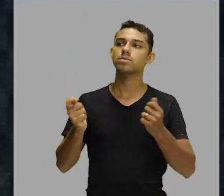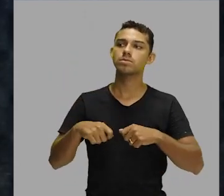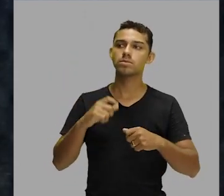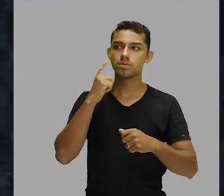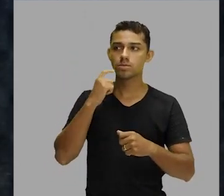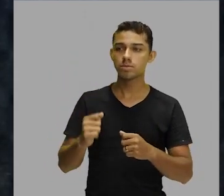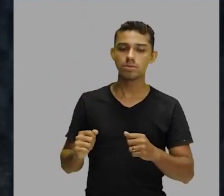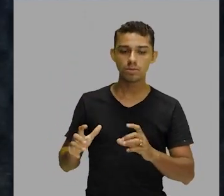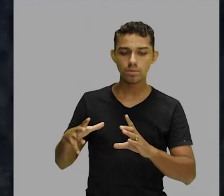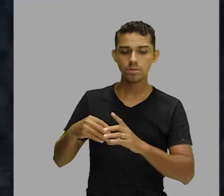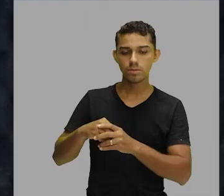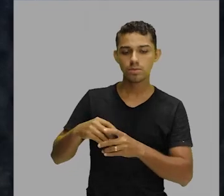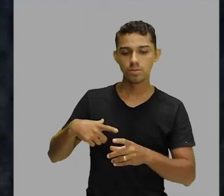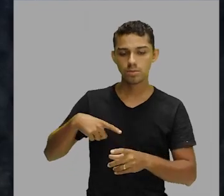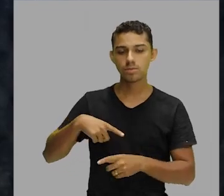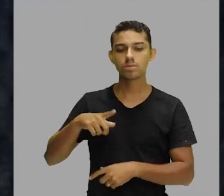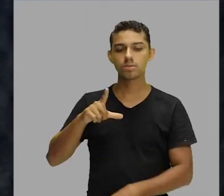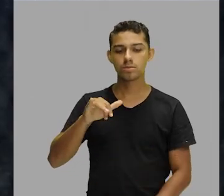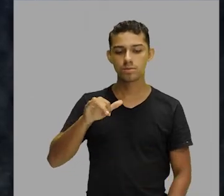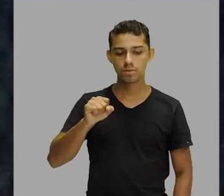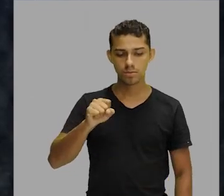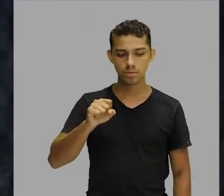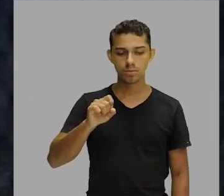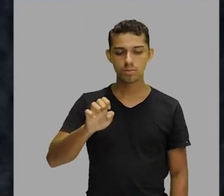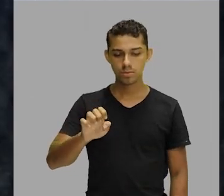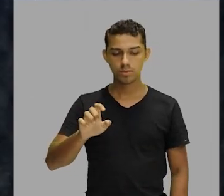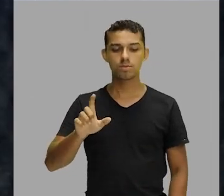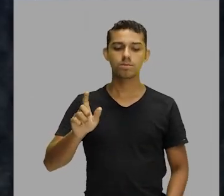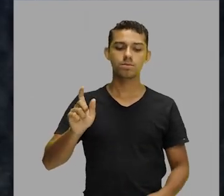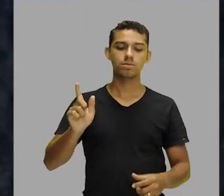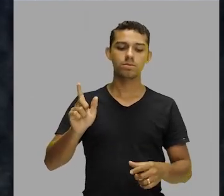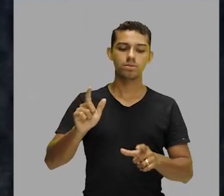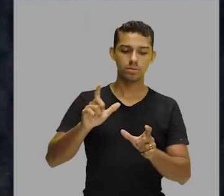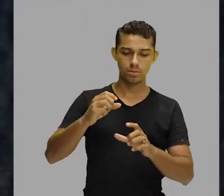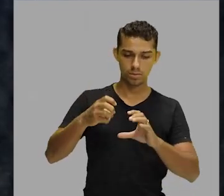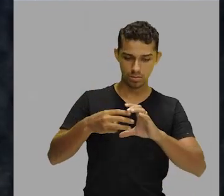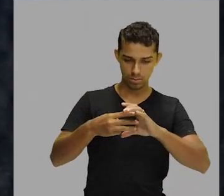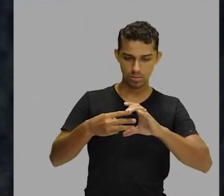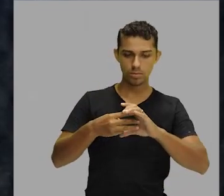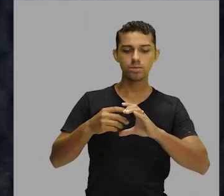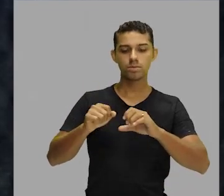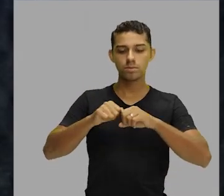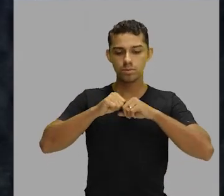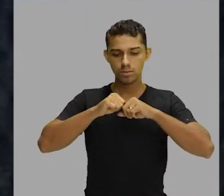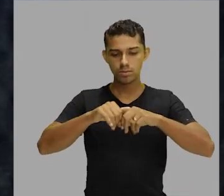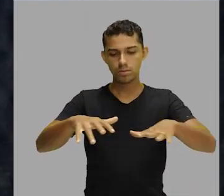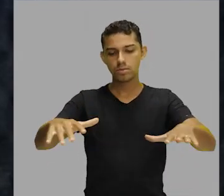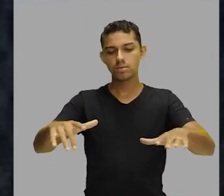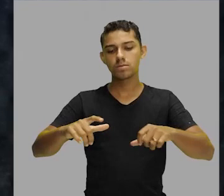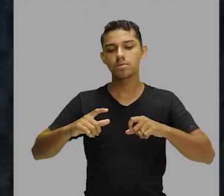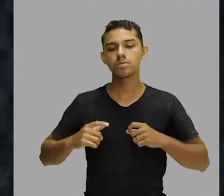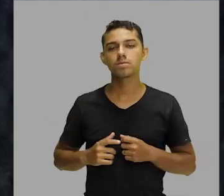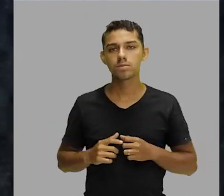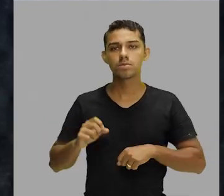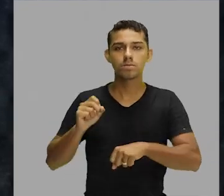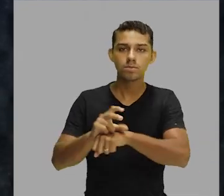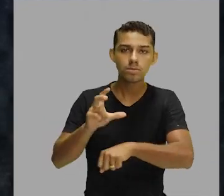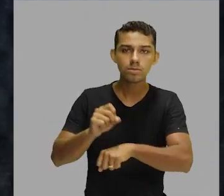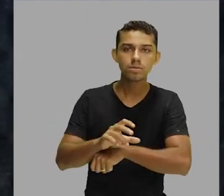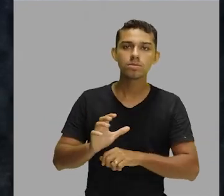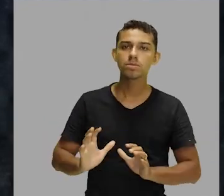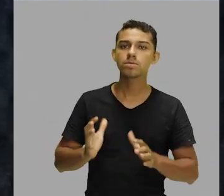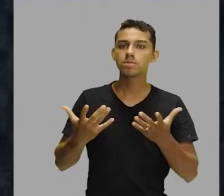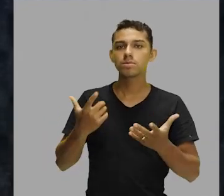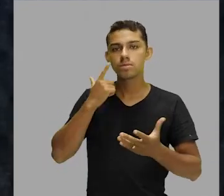ciclo ocorre a lise celular. Lise celular é o rompimento da membrana, onde